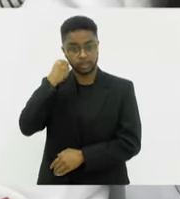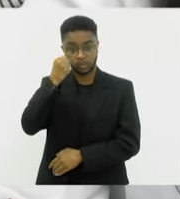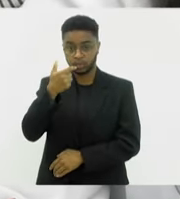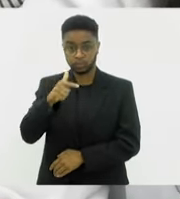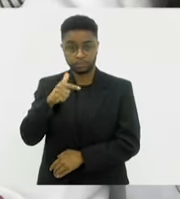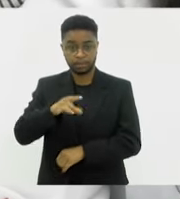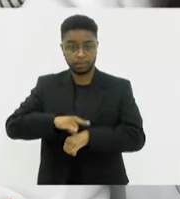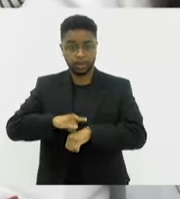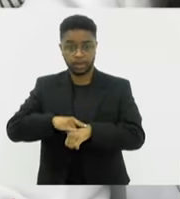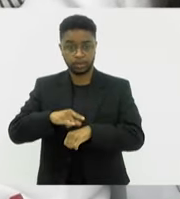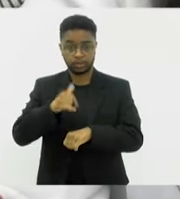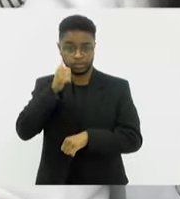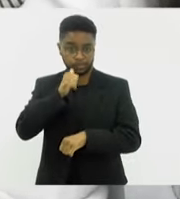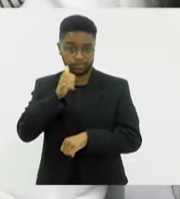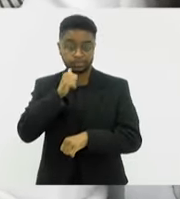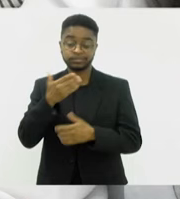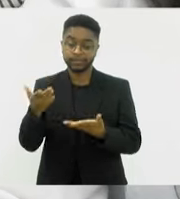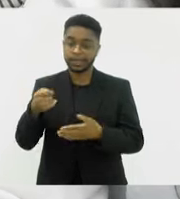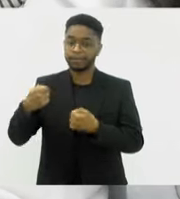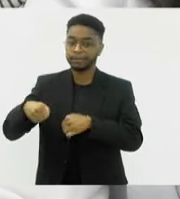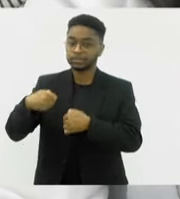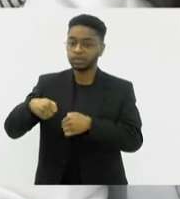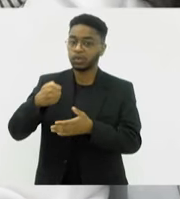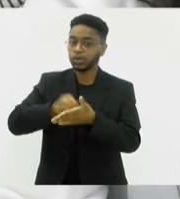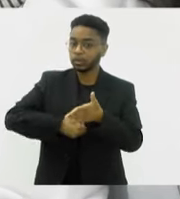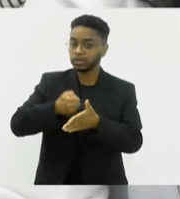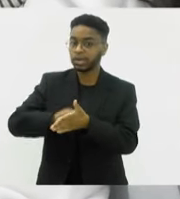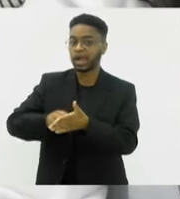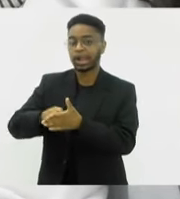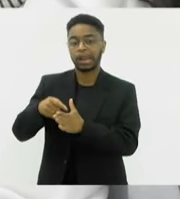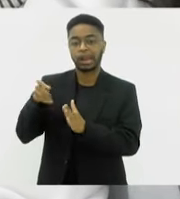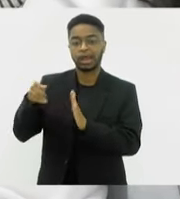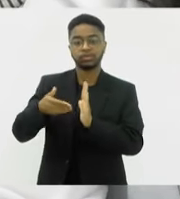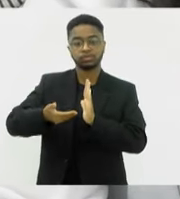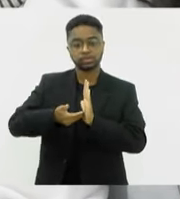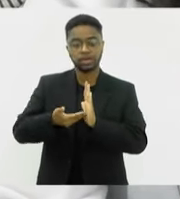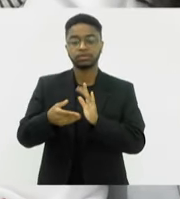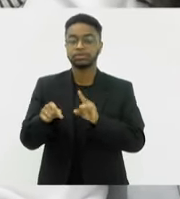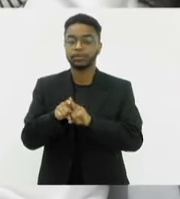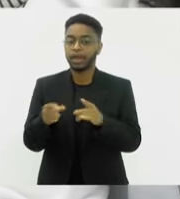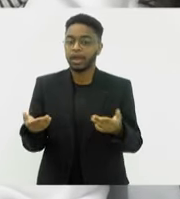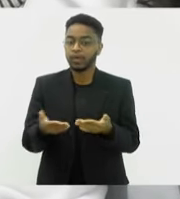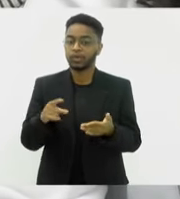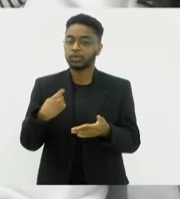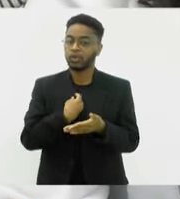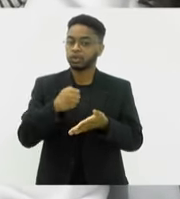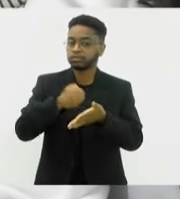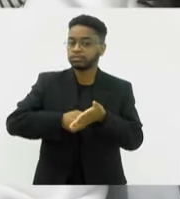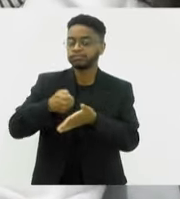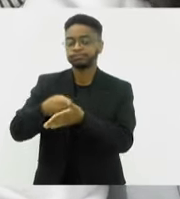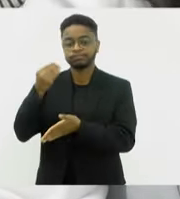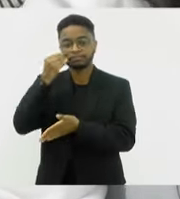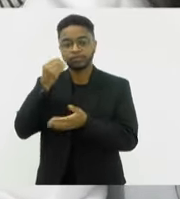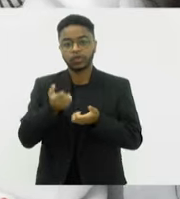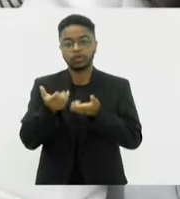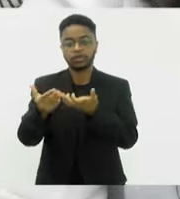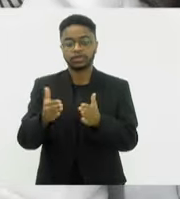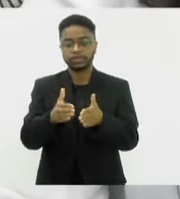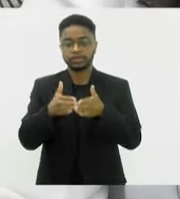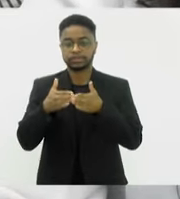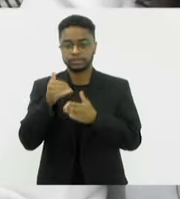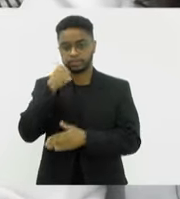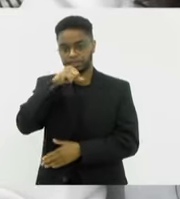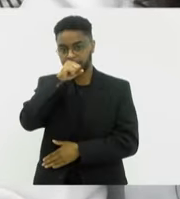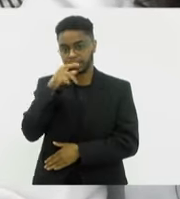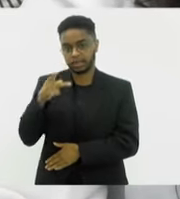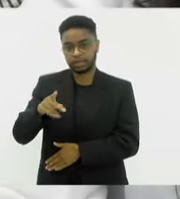no Senado, e ela teve que lutar por isso. E agora a gente está aqui lutando por licença maternidade para as parlamentares que